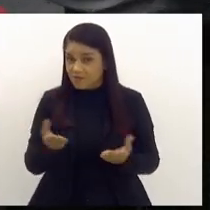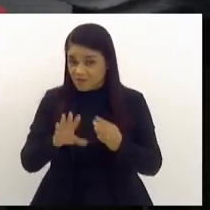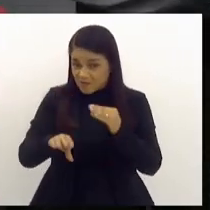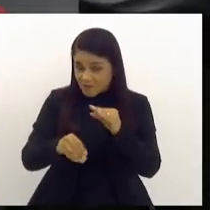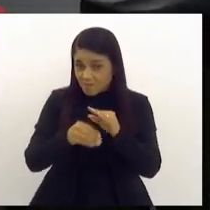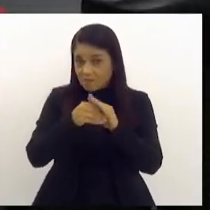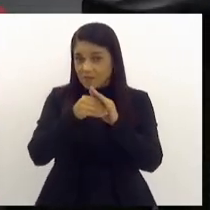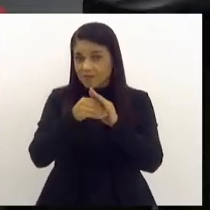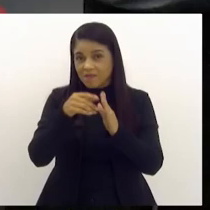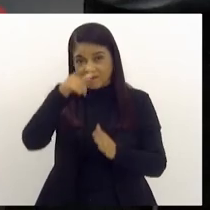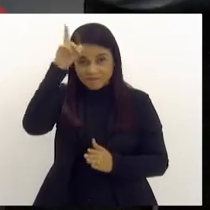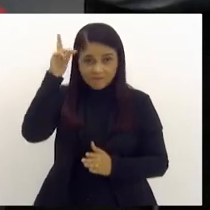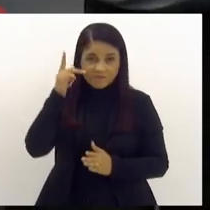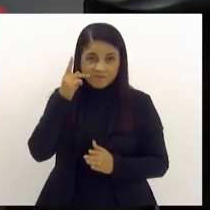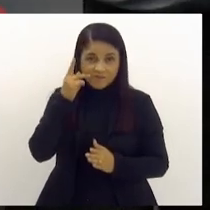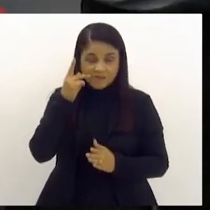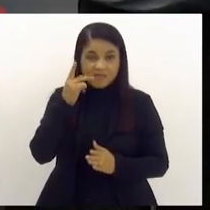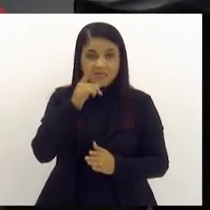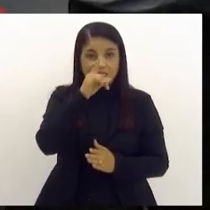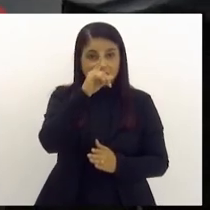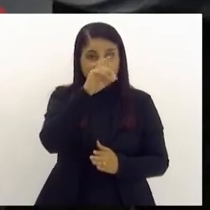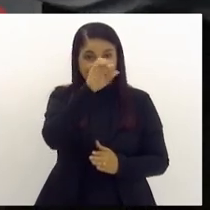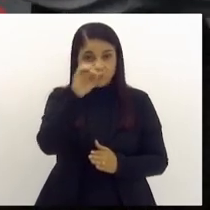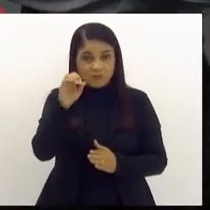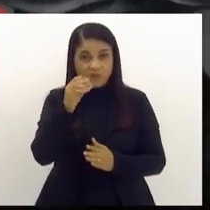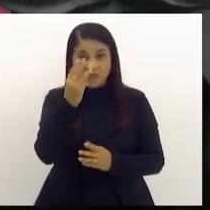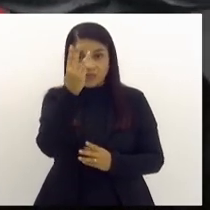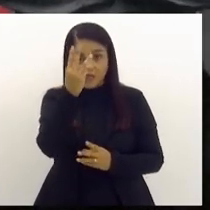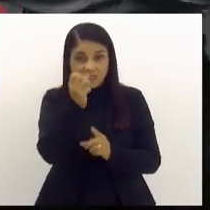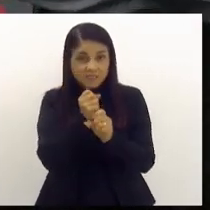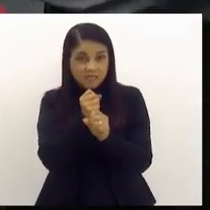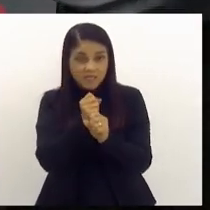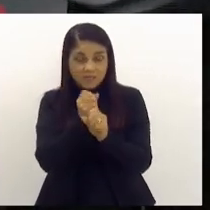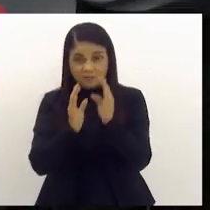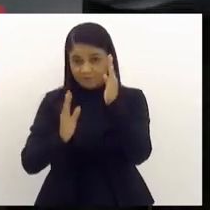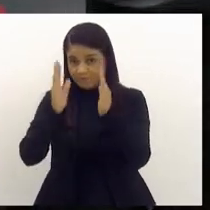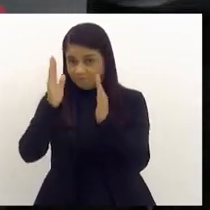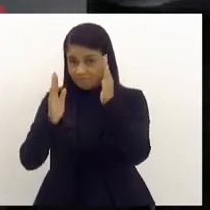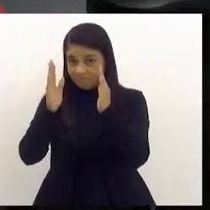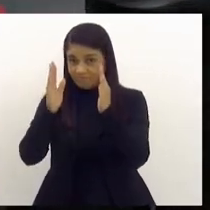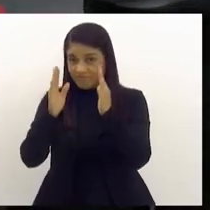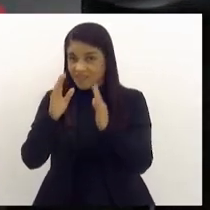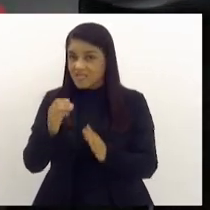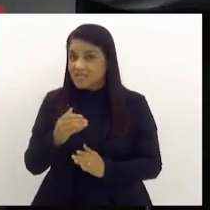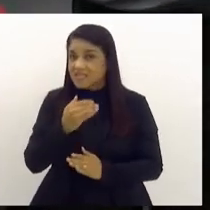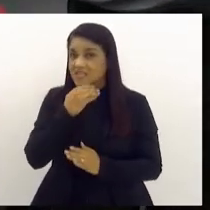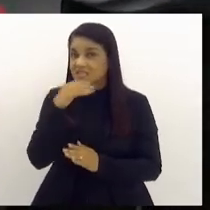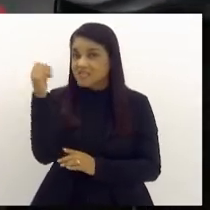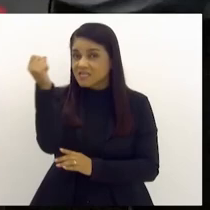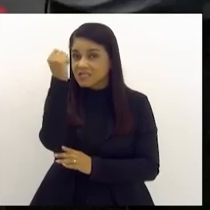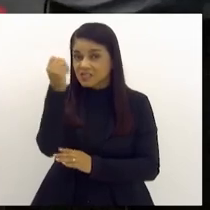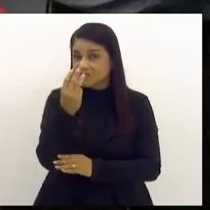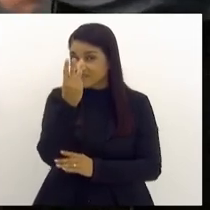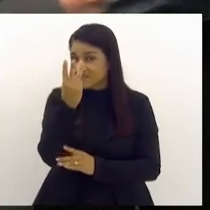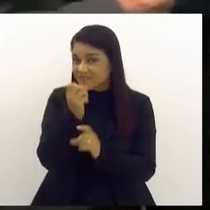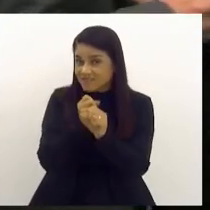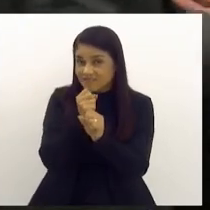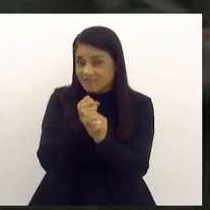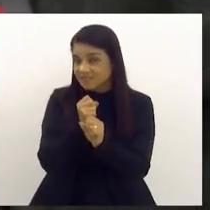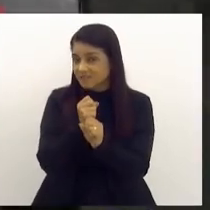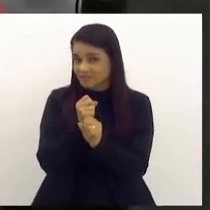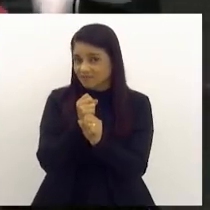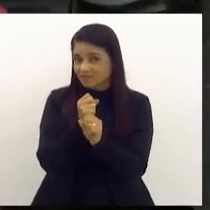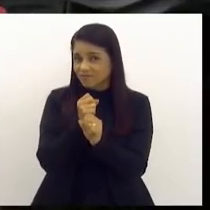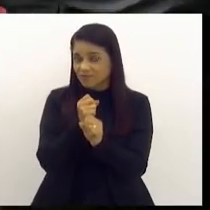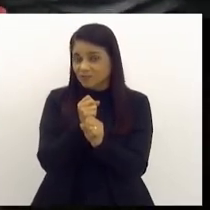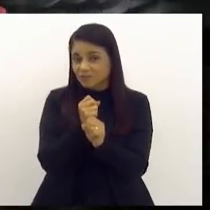Luiz Paulo, passa a ser 100% só durante 3 anos. Mas são 3 anos críticos que a gente vai viver, inclusive estamos aqui fazendo